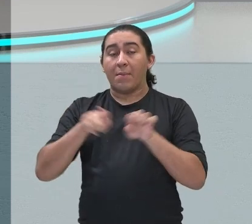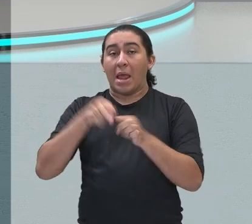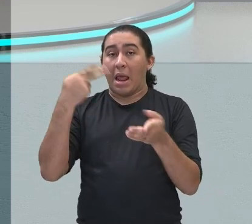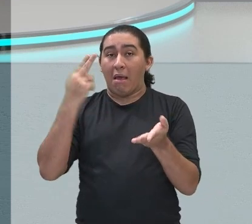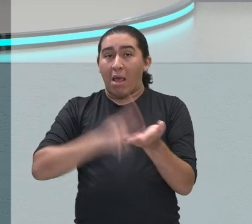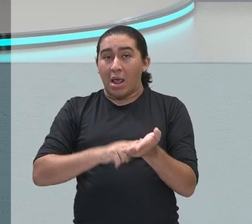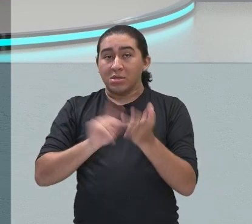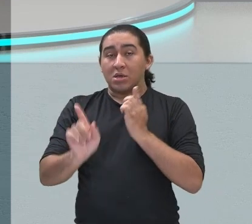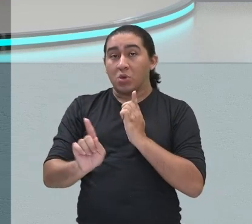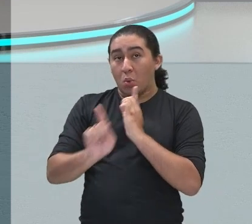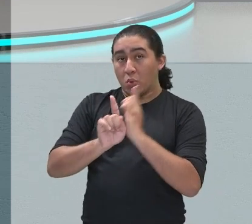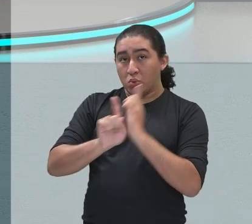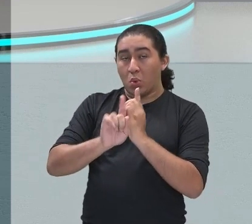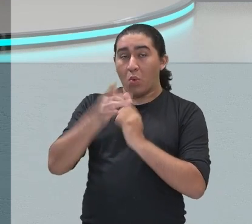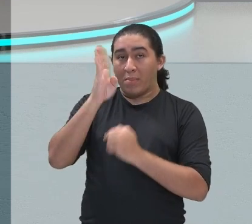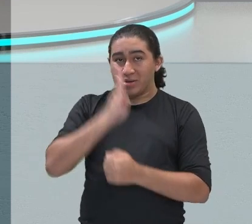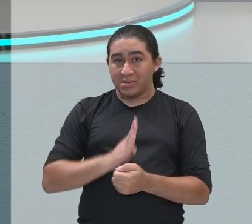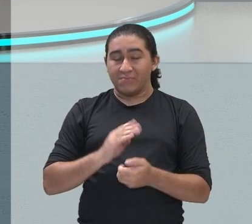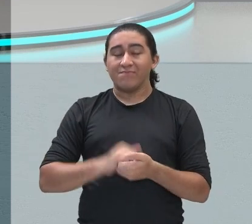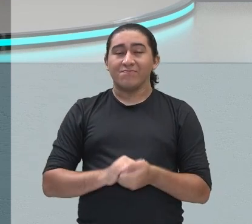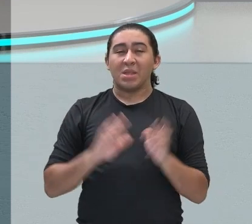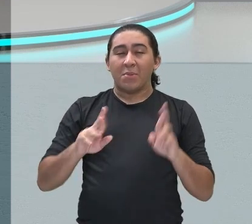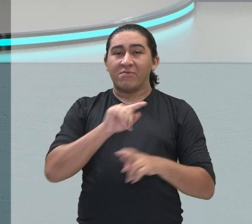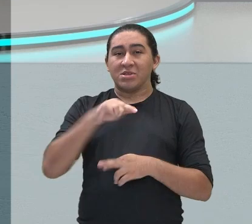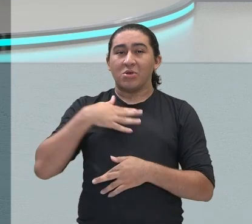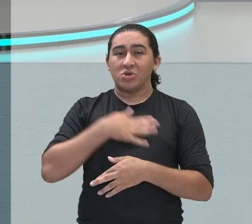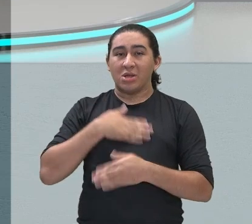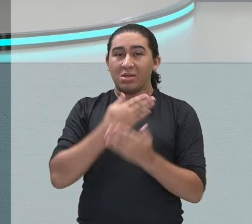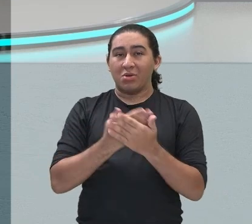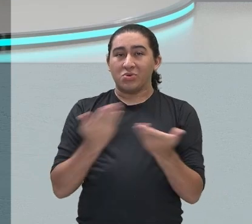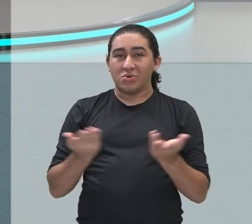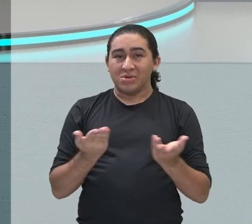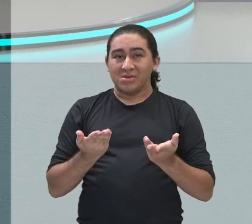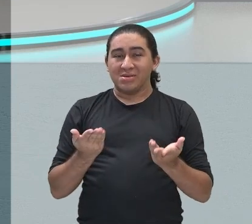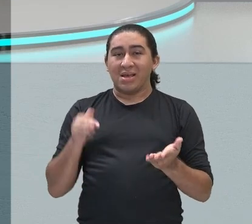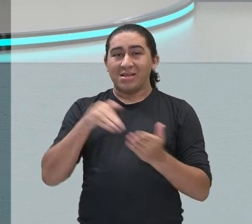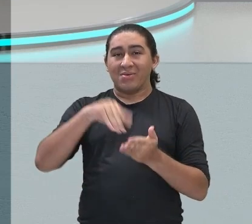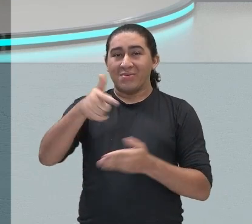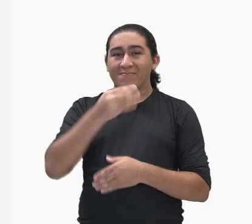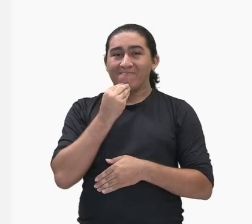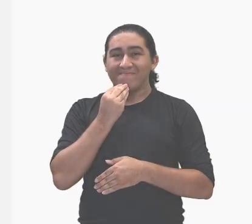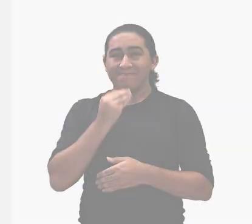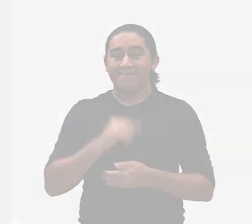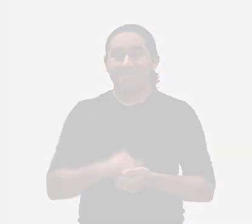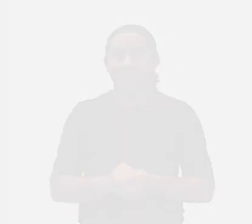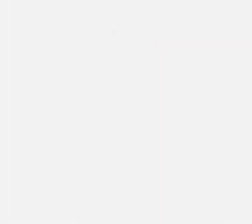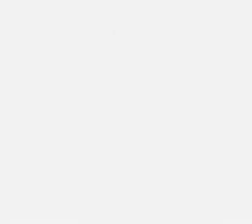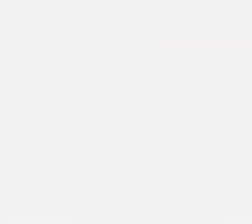Achamento do Brasil. Espero que vocês tenham gostado da aula de hoje. Até a próxima!